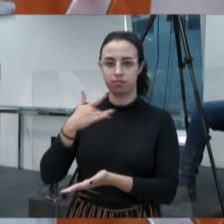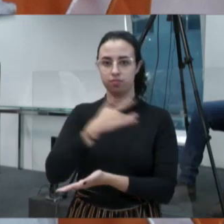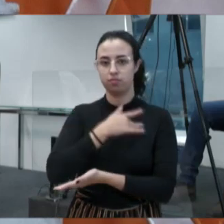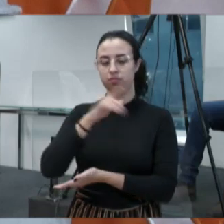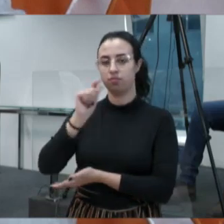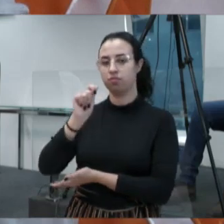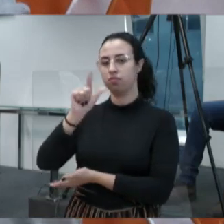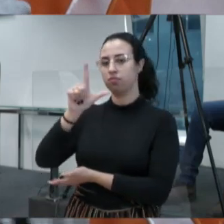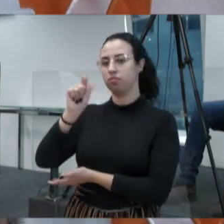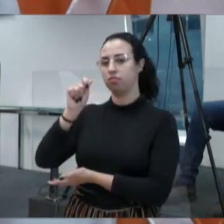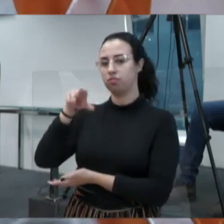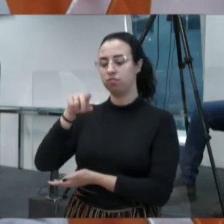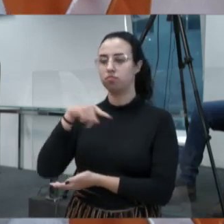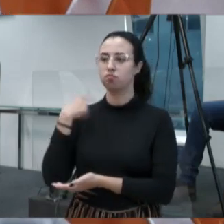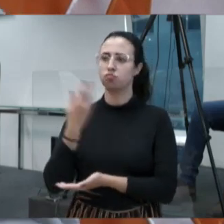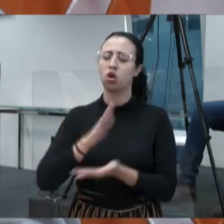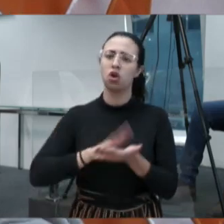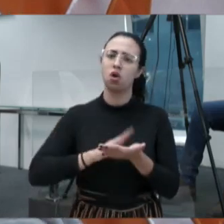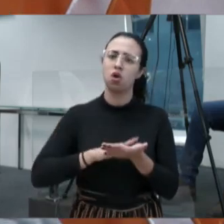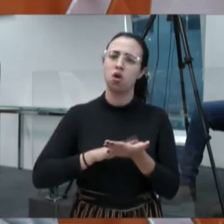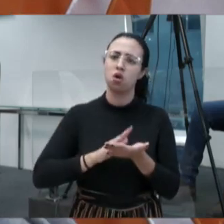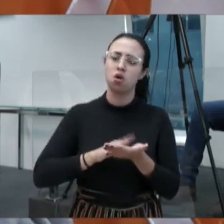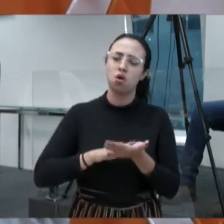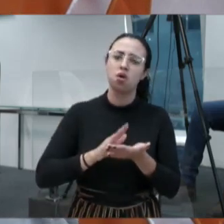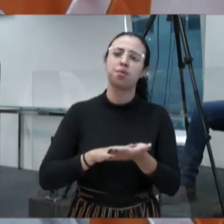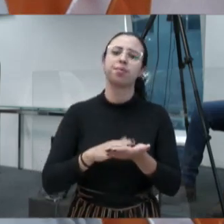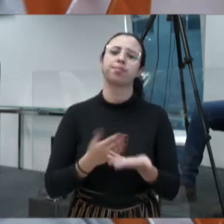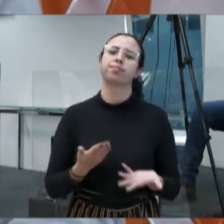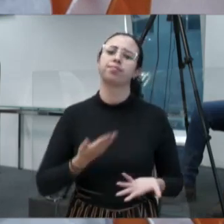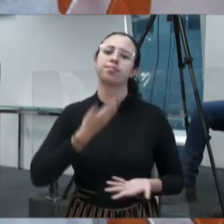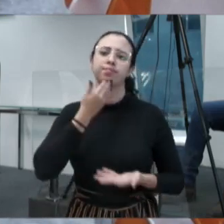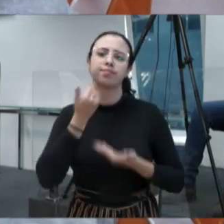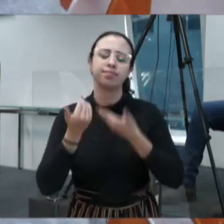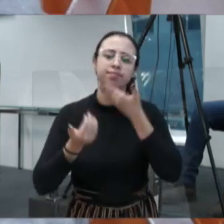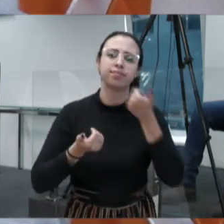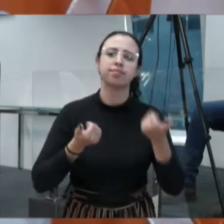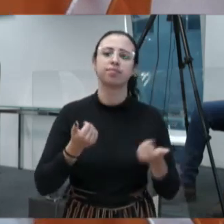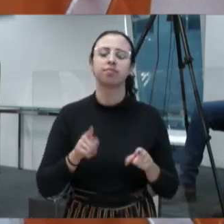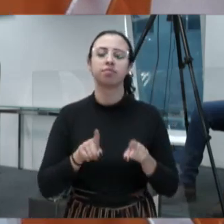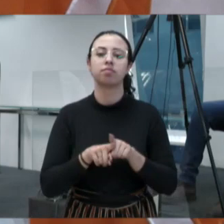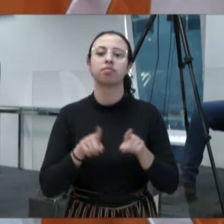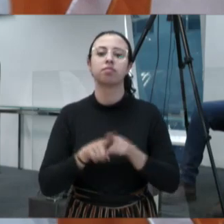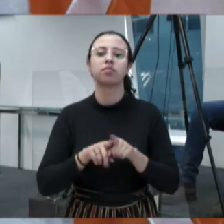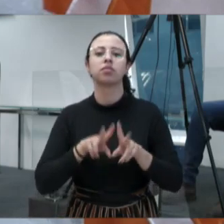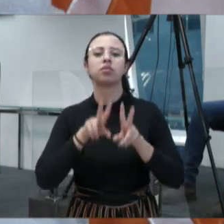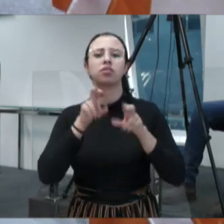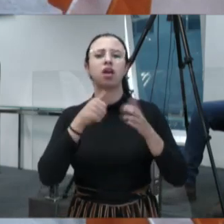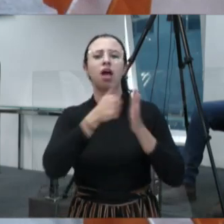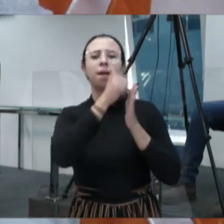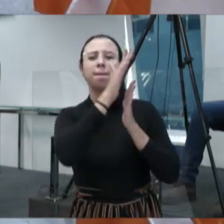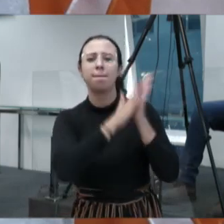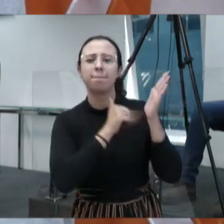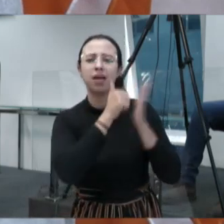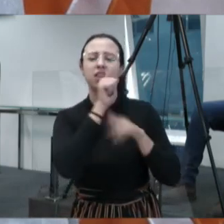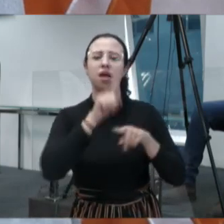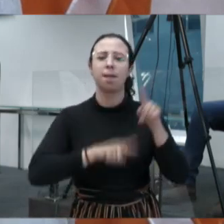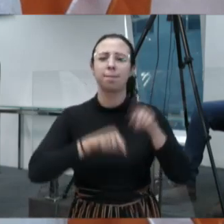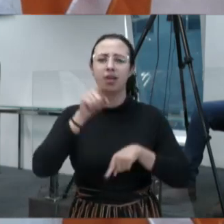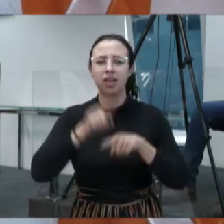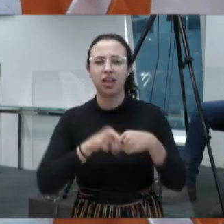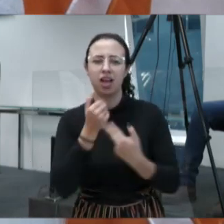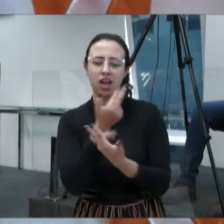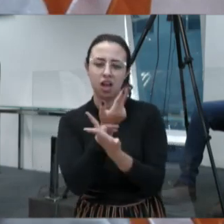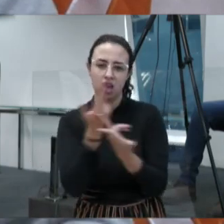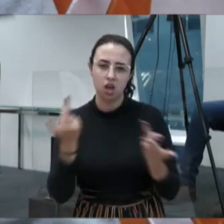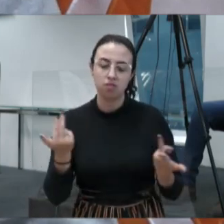Alan, a qual a gente vem cobrando melhorias, tanto na questão da infraestrutura, como pinturas e materiais permanentes, graças